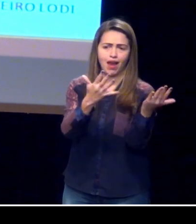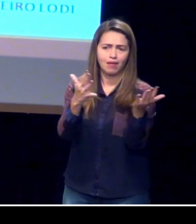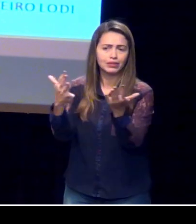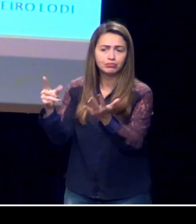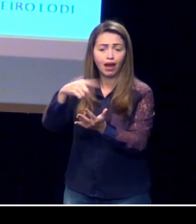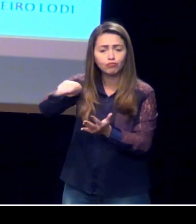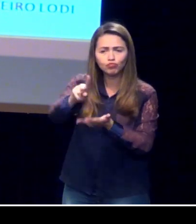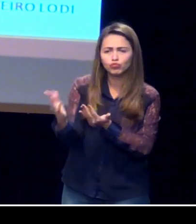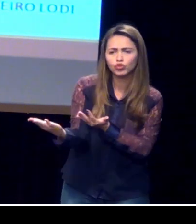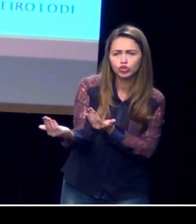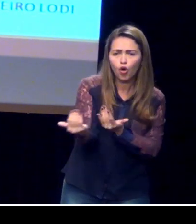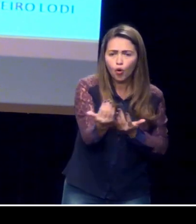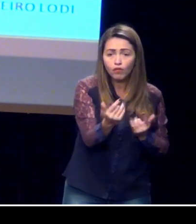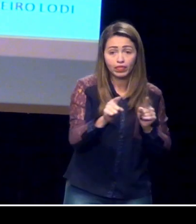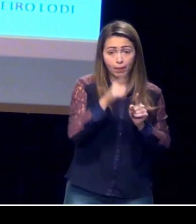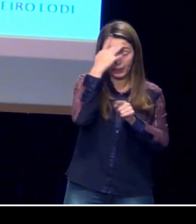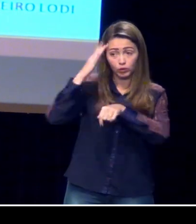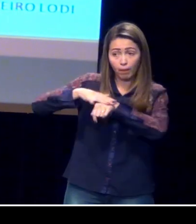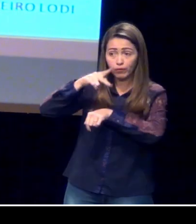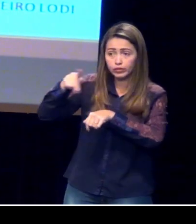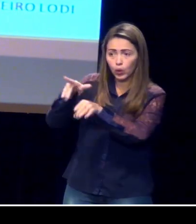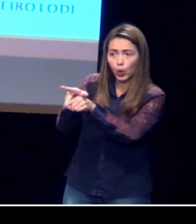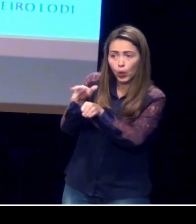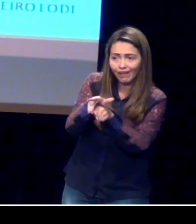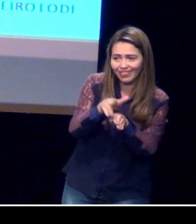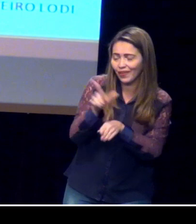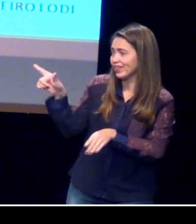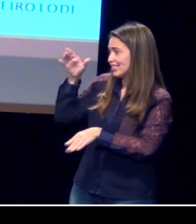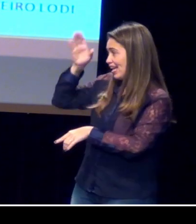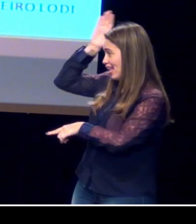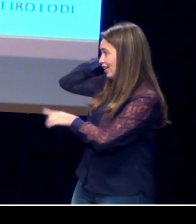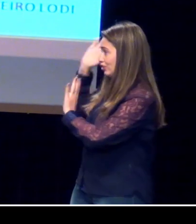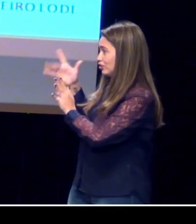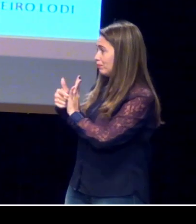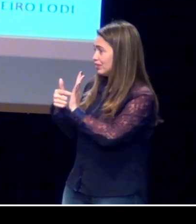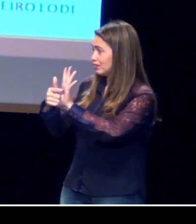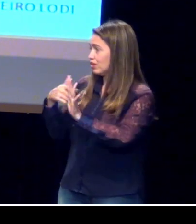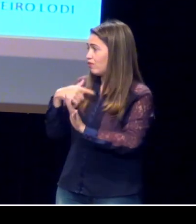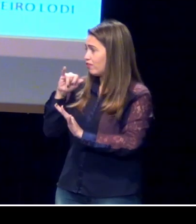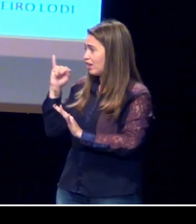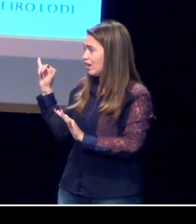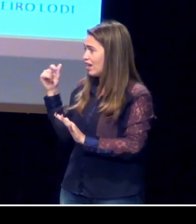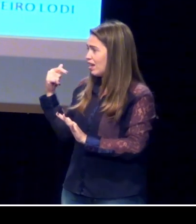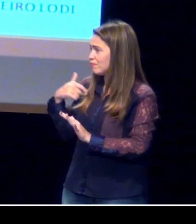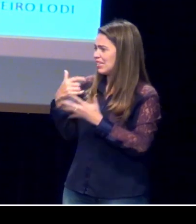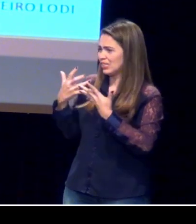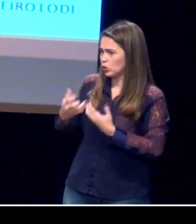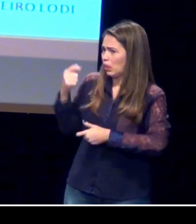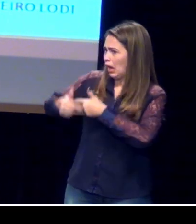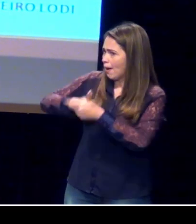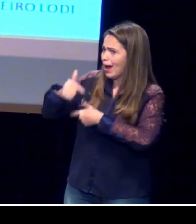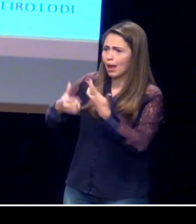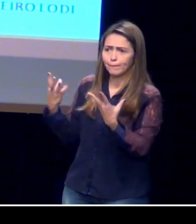essa juventude e aos orientandos que a Celeste aqui apresentou. Falei para ela, ela me cansou, ela